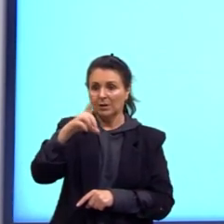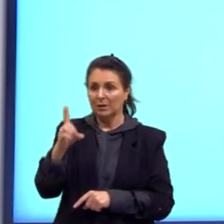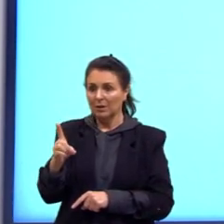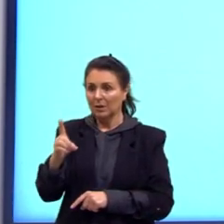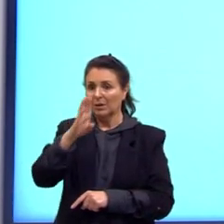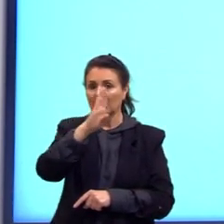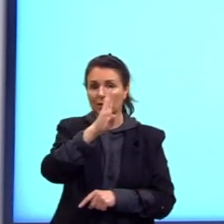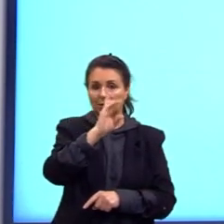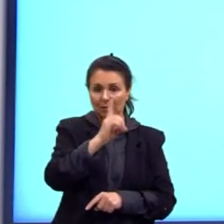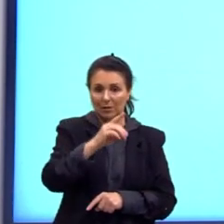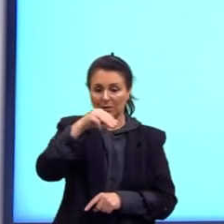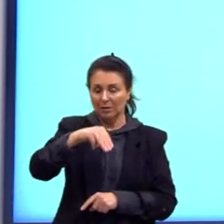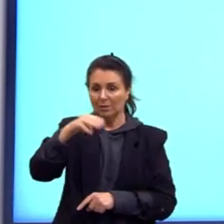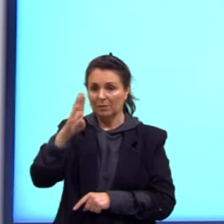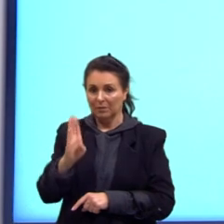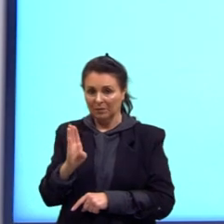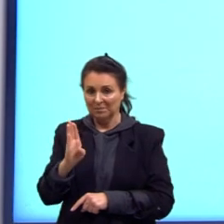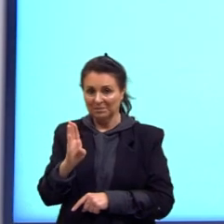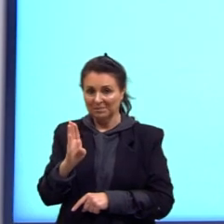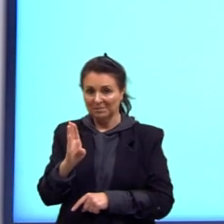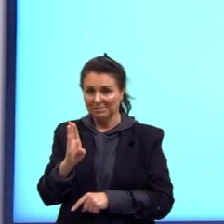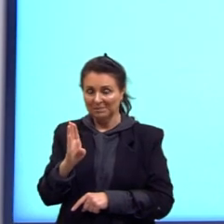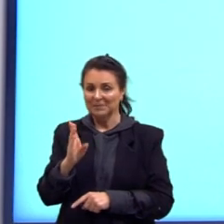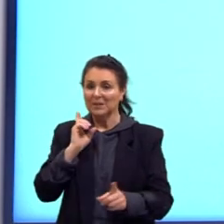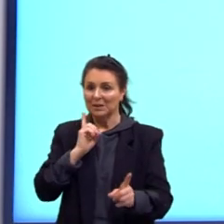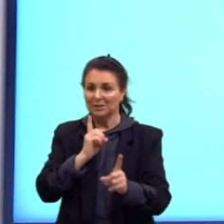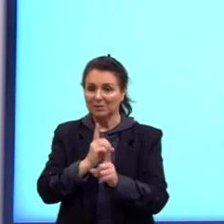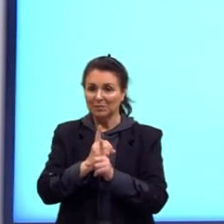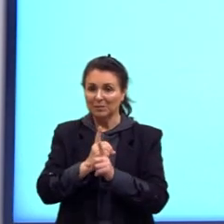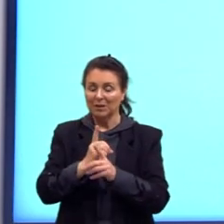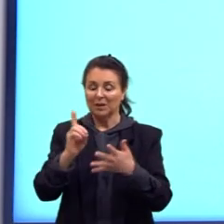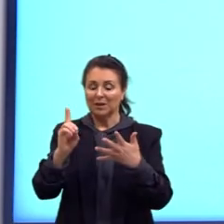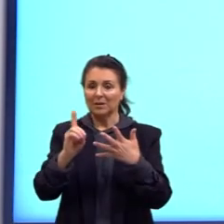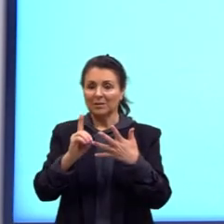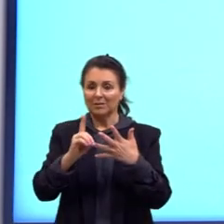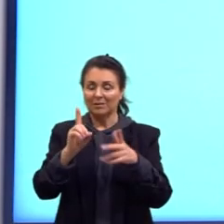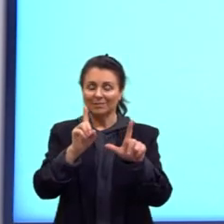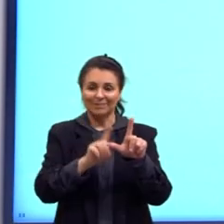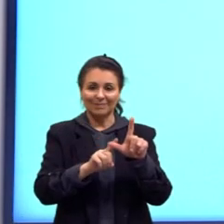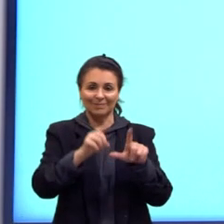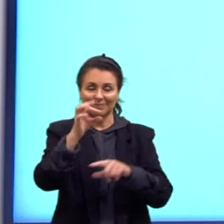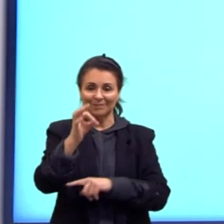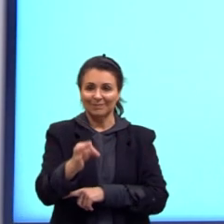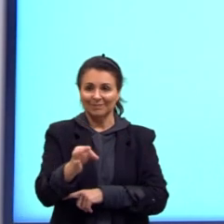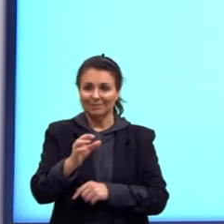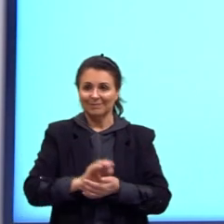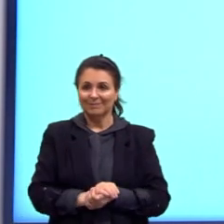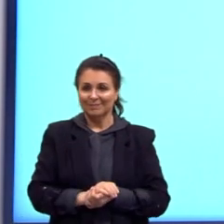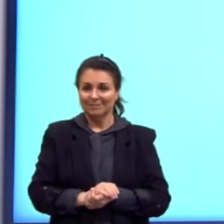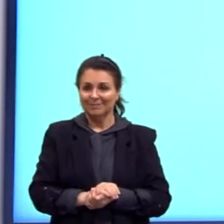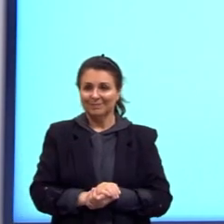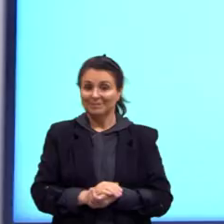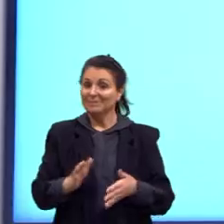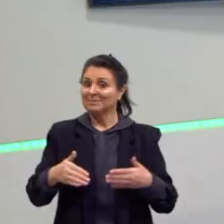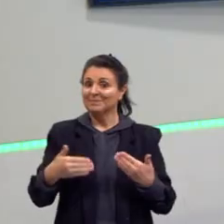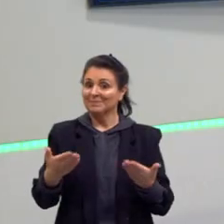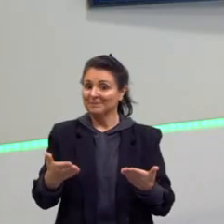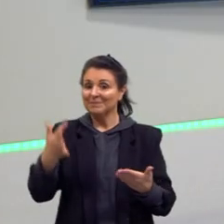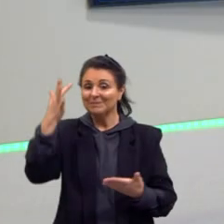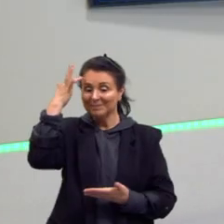e o triângulo de Mb isósceles tá interativa letra d Oi e aí